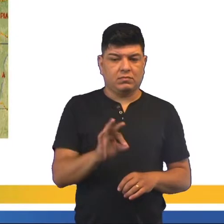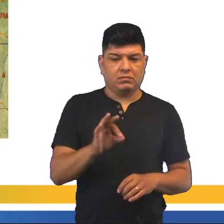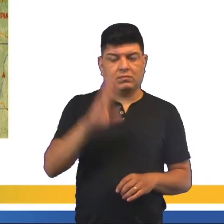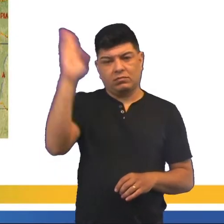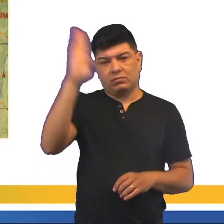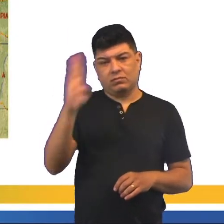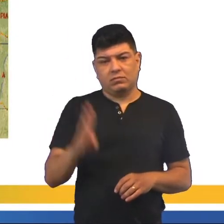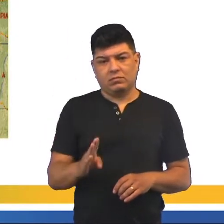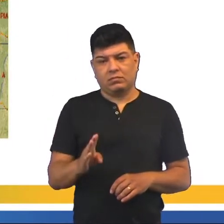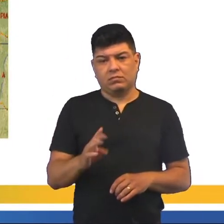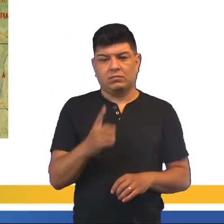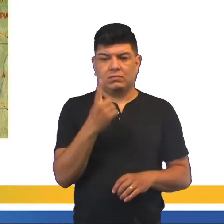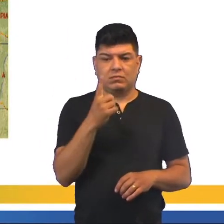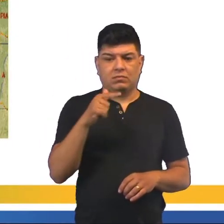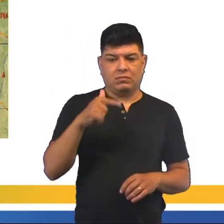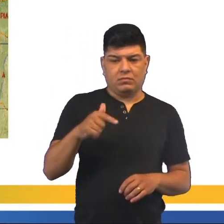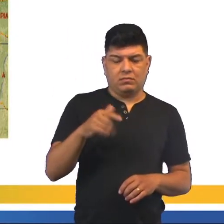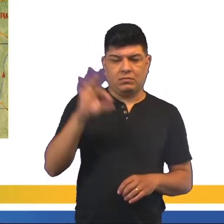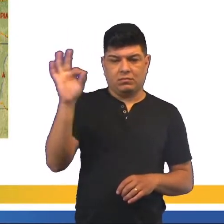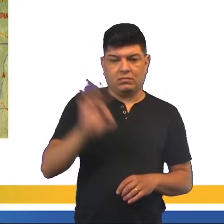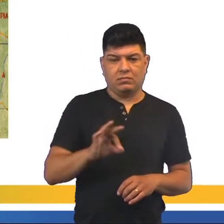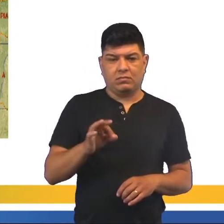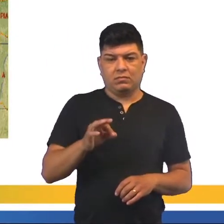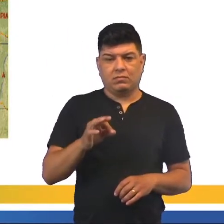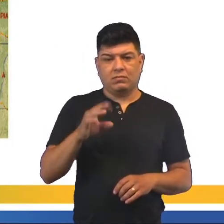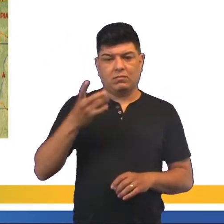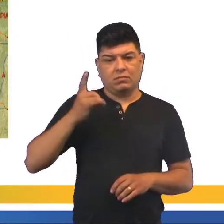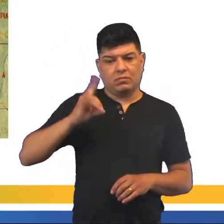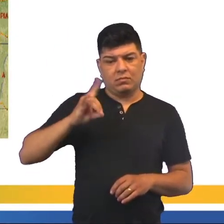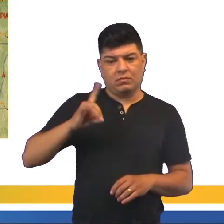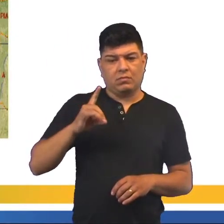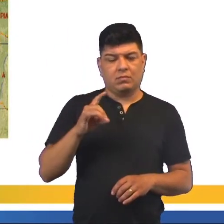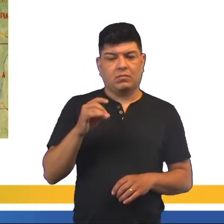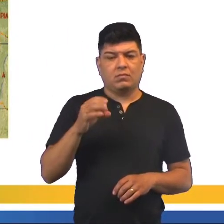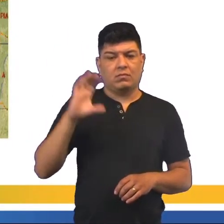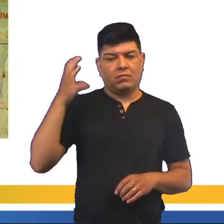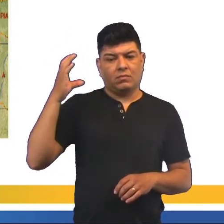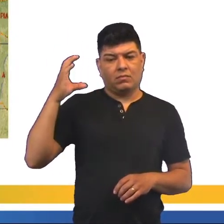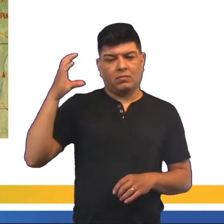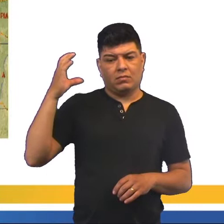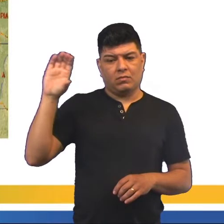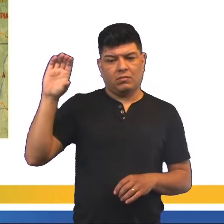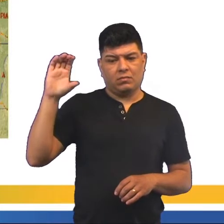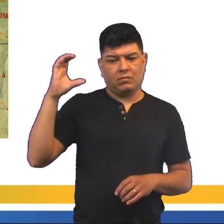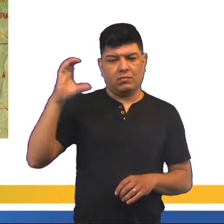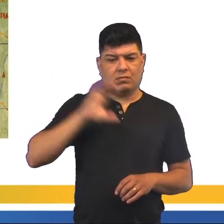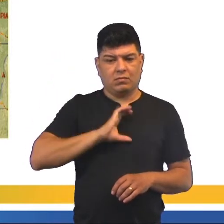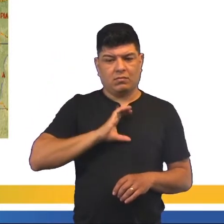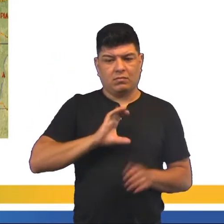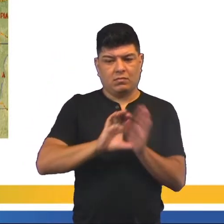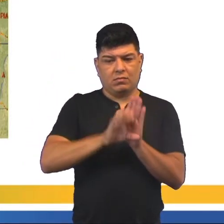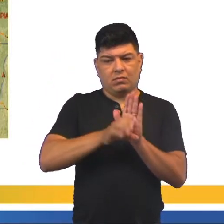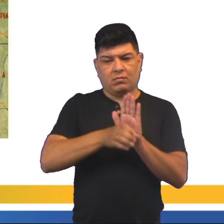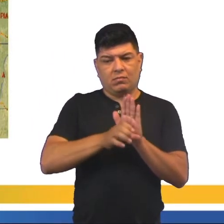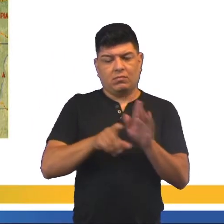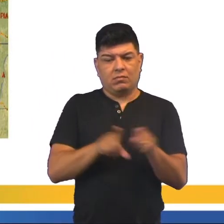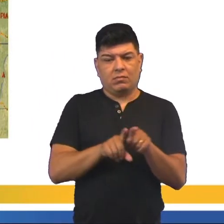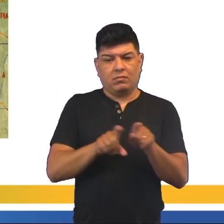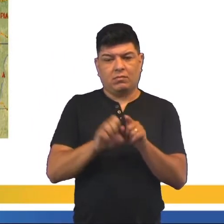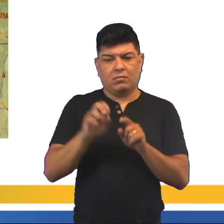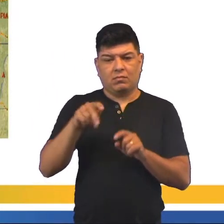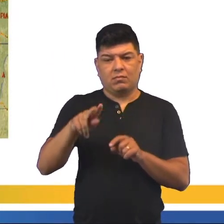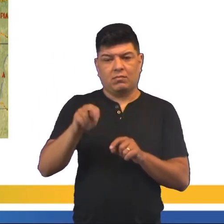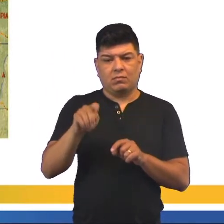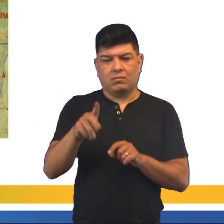Brasil, 17% no Peru, na Bolívia 11%, Colômbia 5,8%, Equador